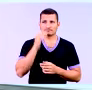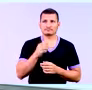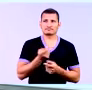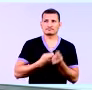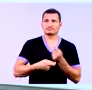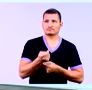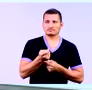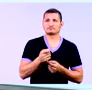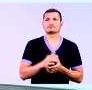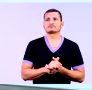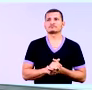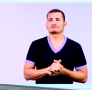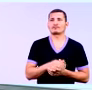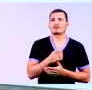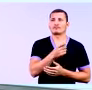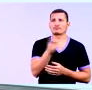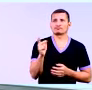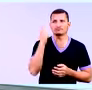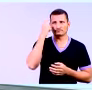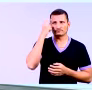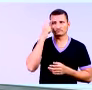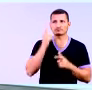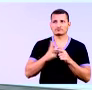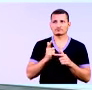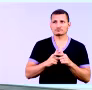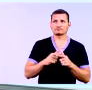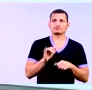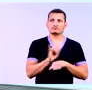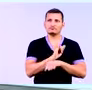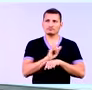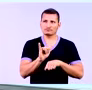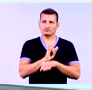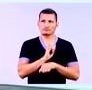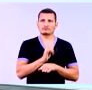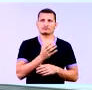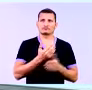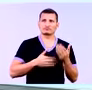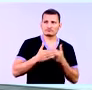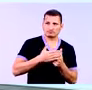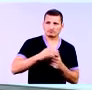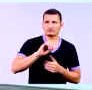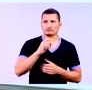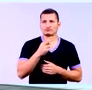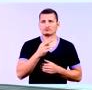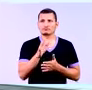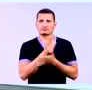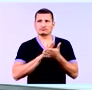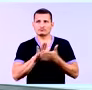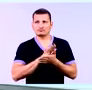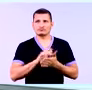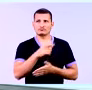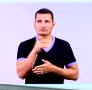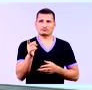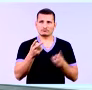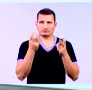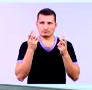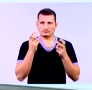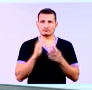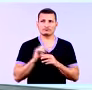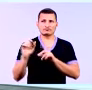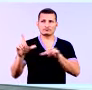transações. Agora, você deve estar se perguntando por que essa estratégia de tudo ou nada. A estratégia de tudo ou nada, como vocês perceberão nos próximos